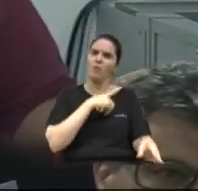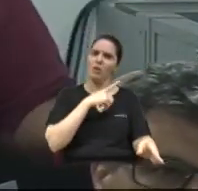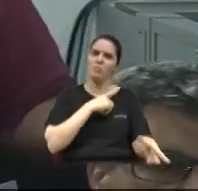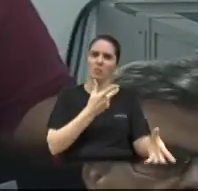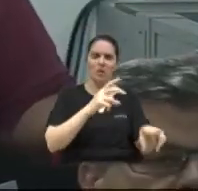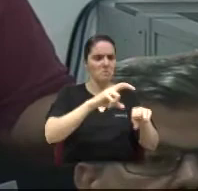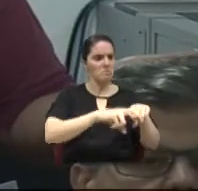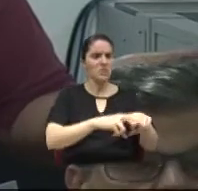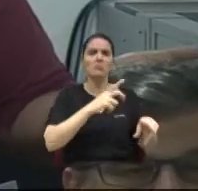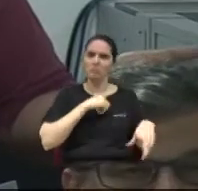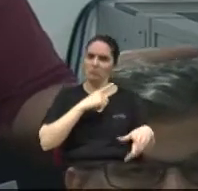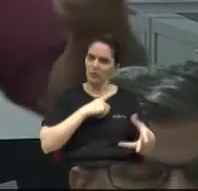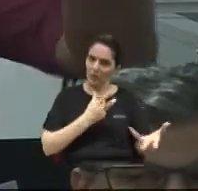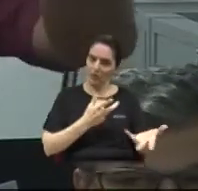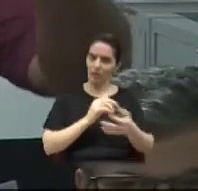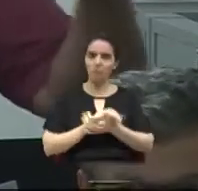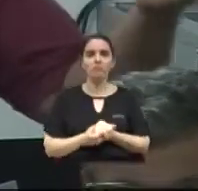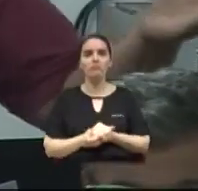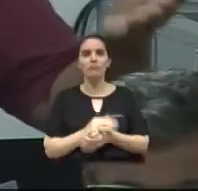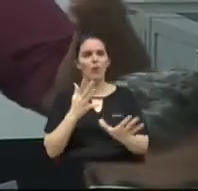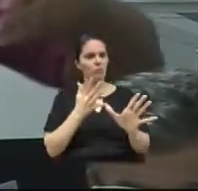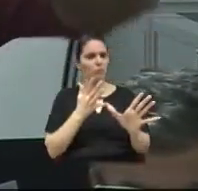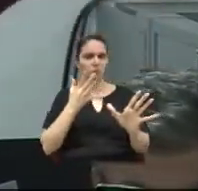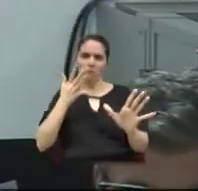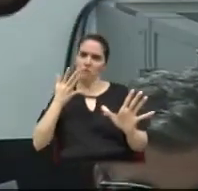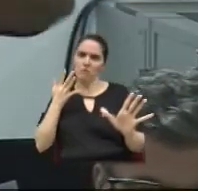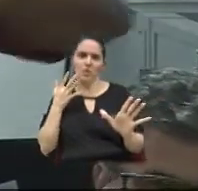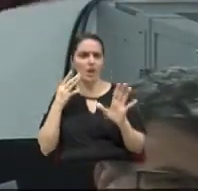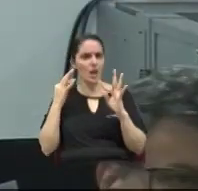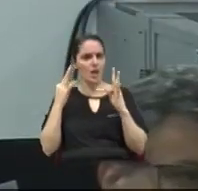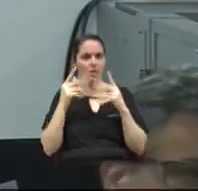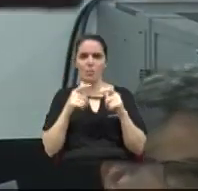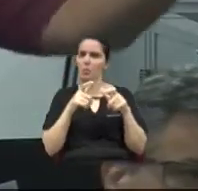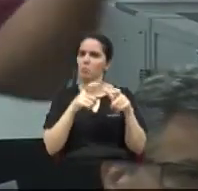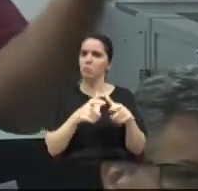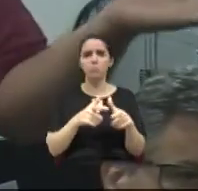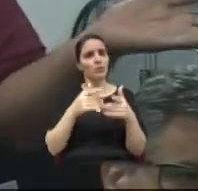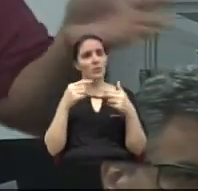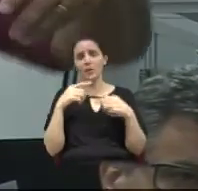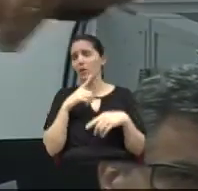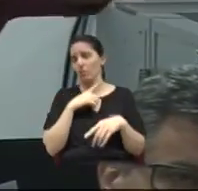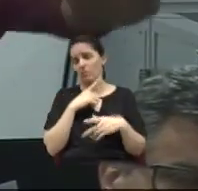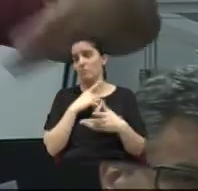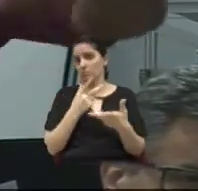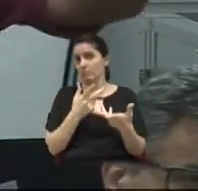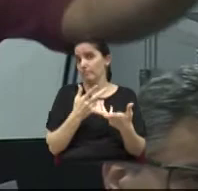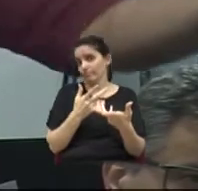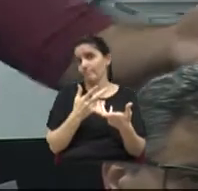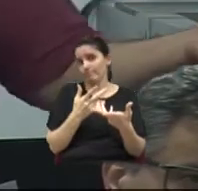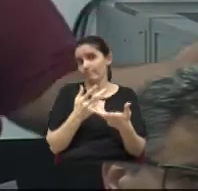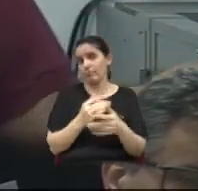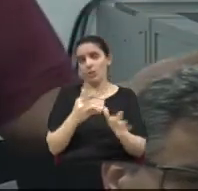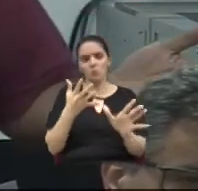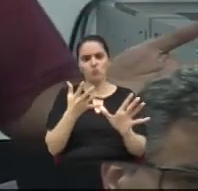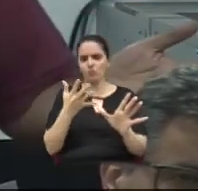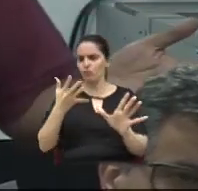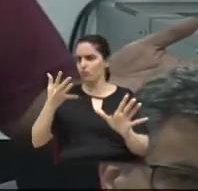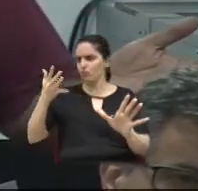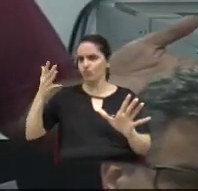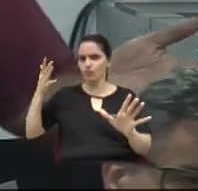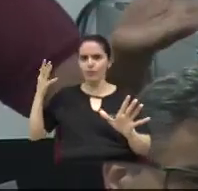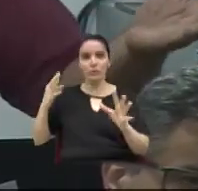assento. A fila, tudo bem, a fila fica lá e vai ter na casa onde tiver também. A fila é grande em qualquer